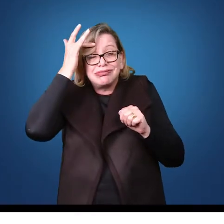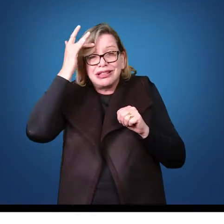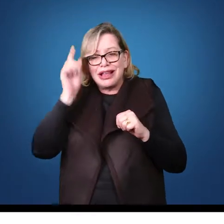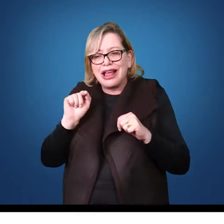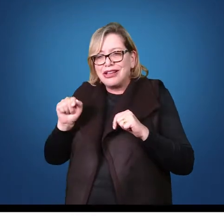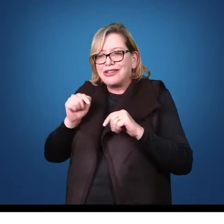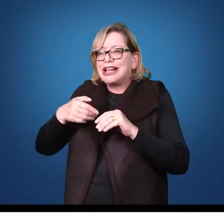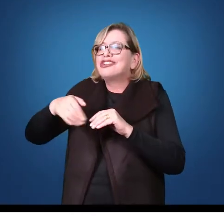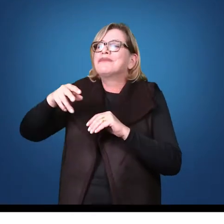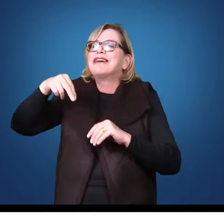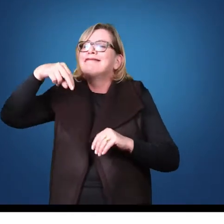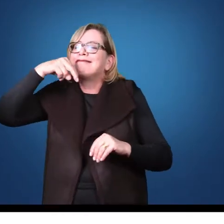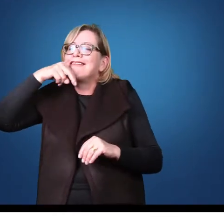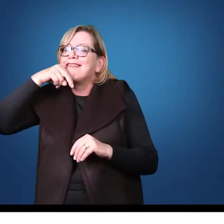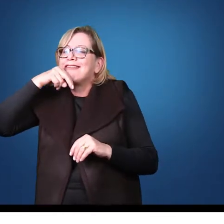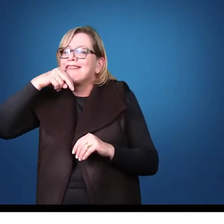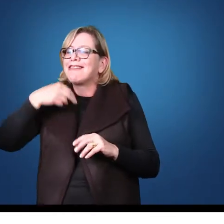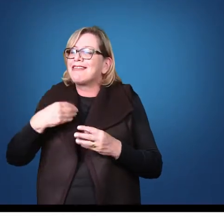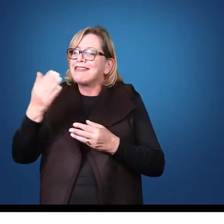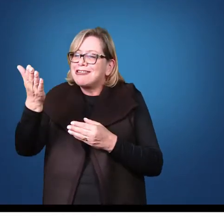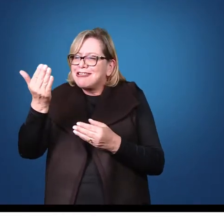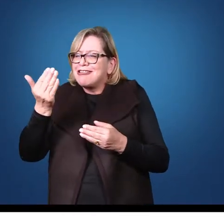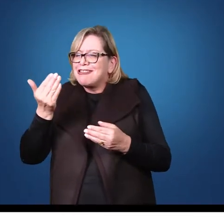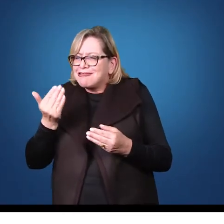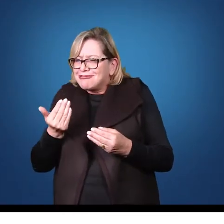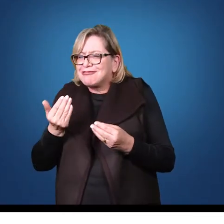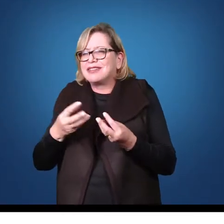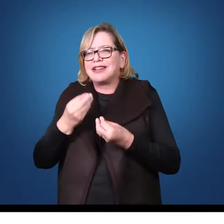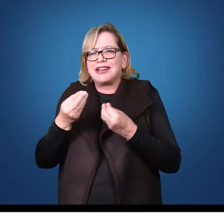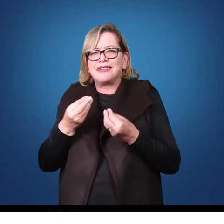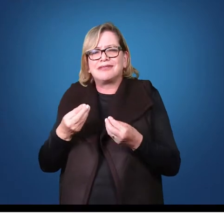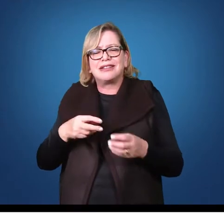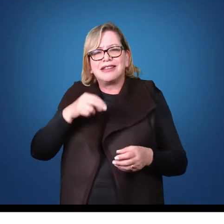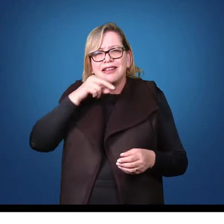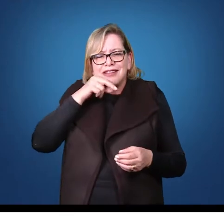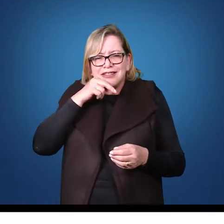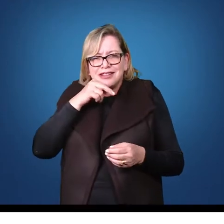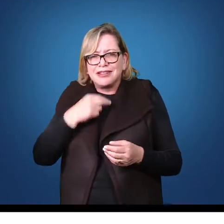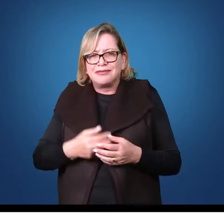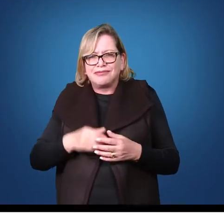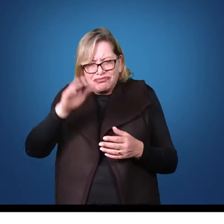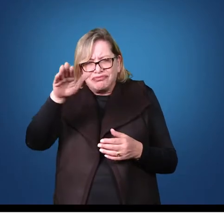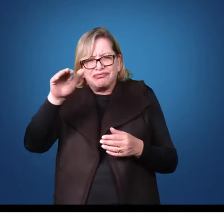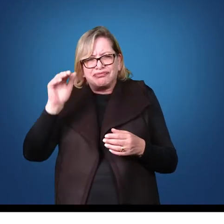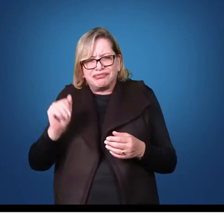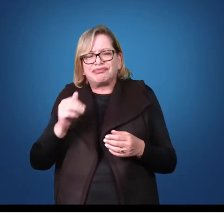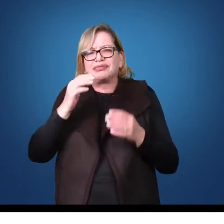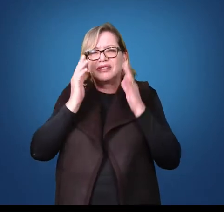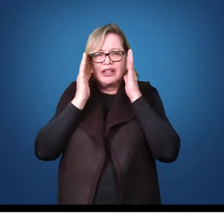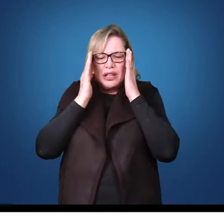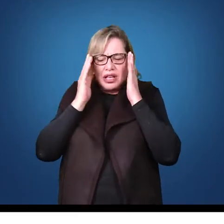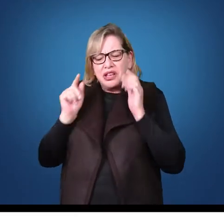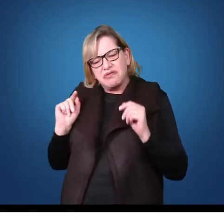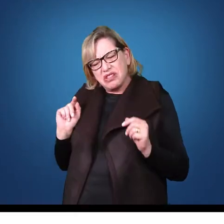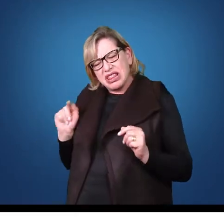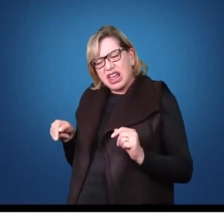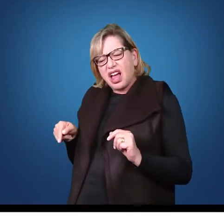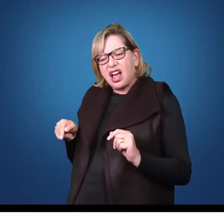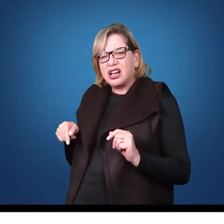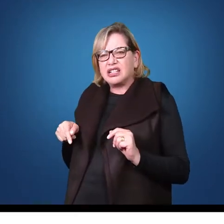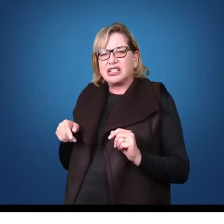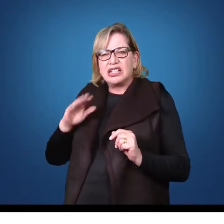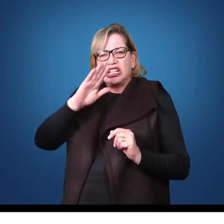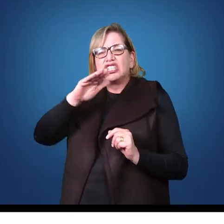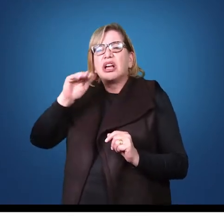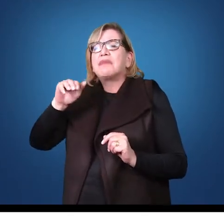lá chamar uma neta sua, vai. Chama uma netinha. Vai lá, filha. E você,